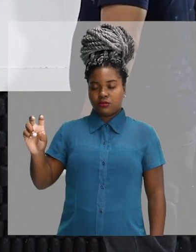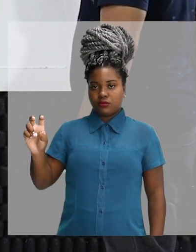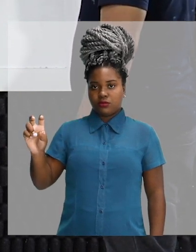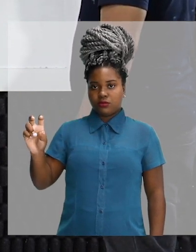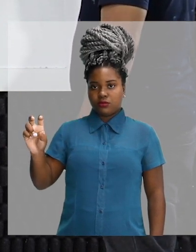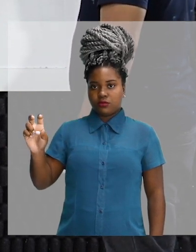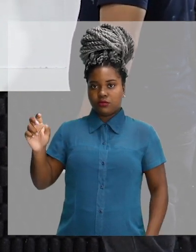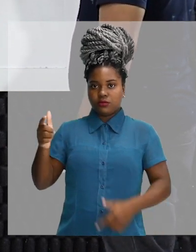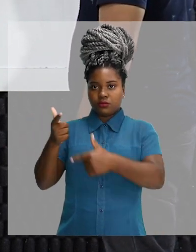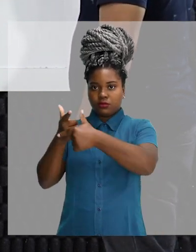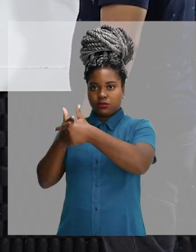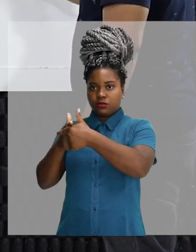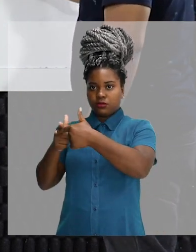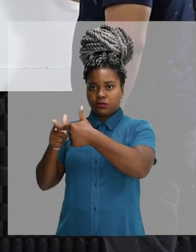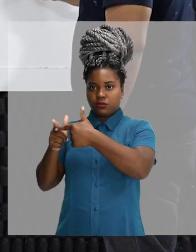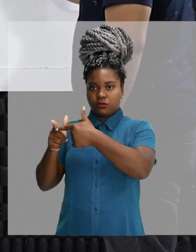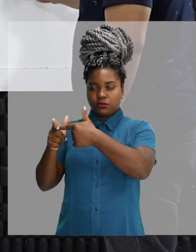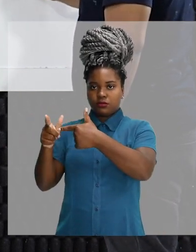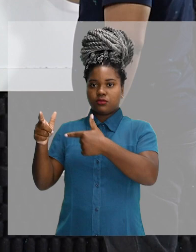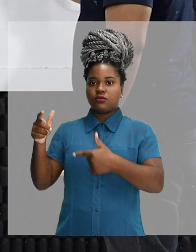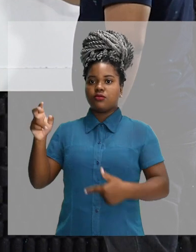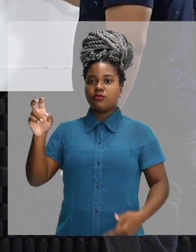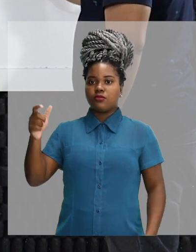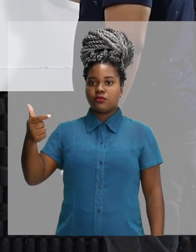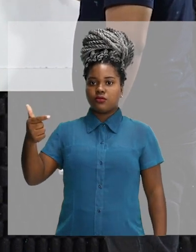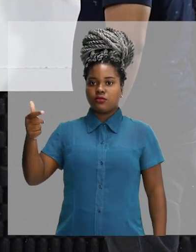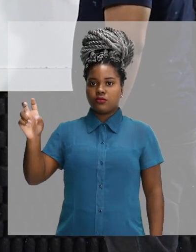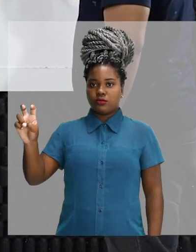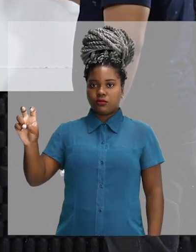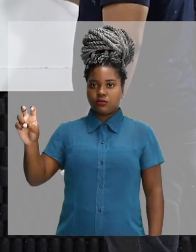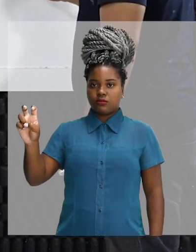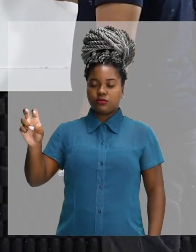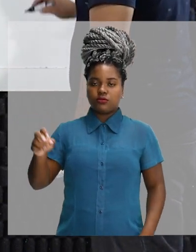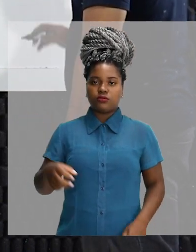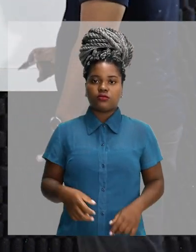525 dividido por 25.